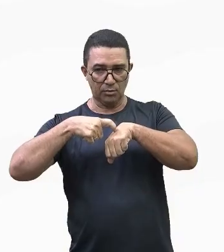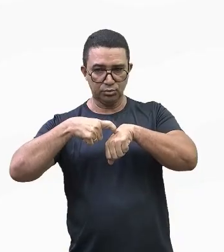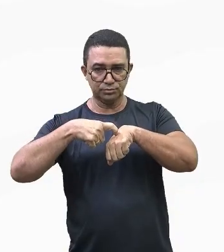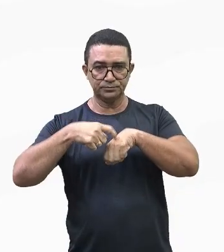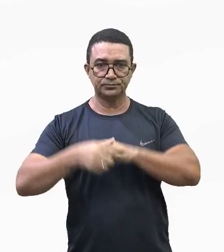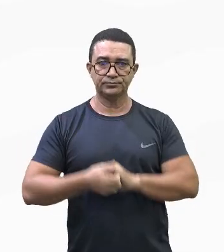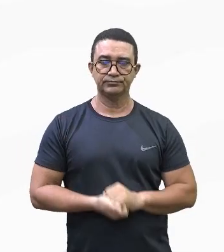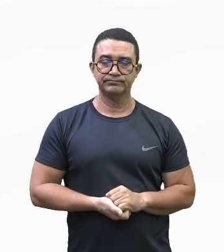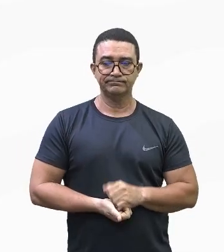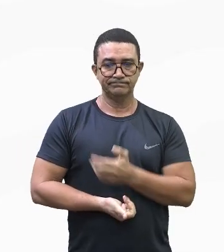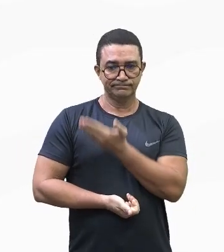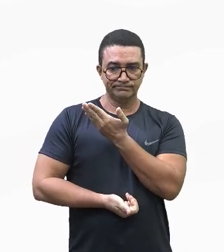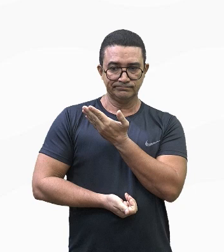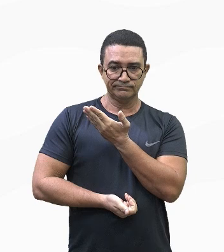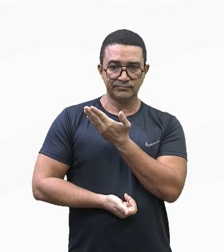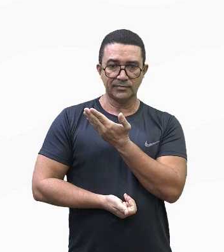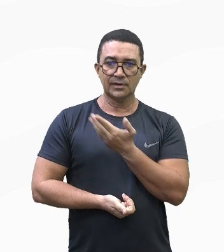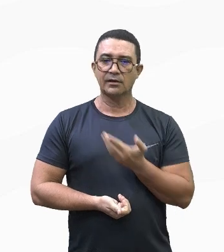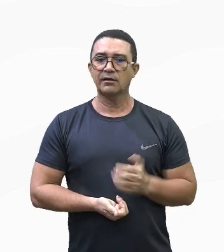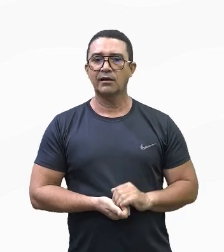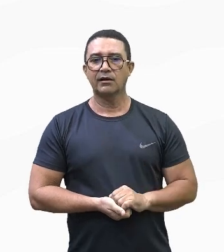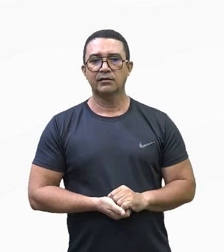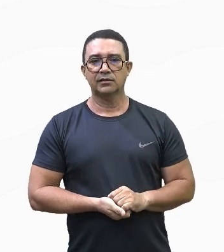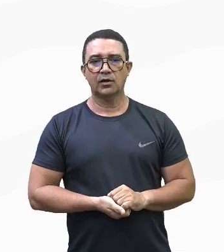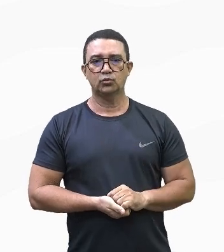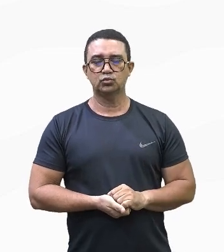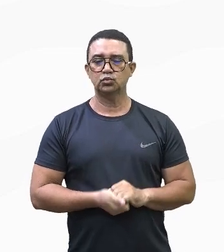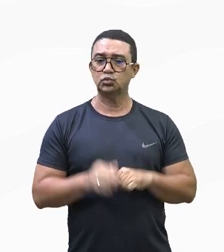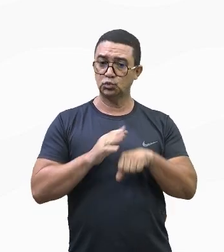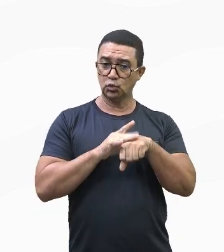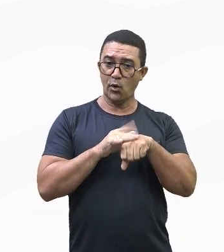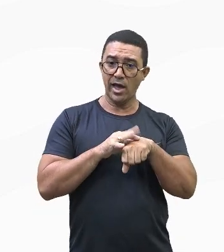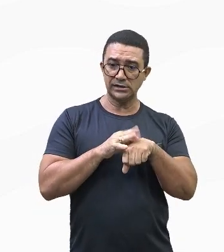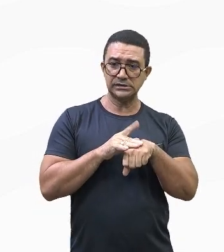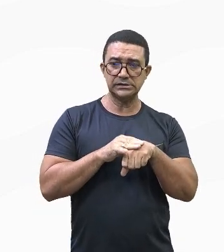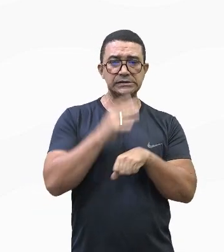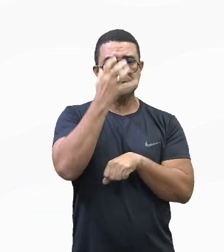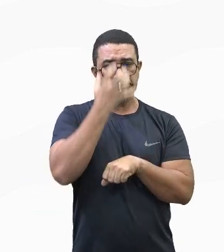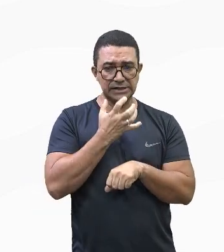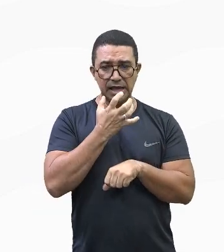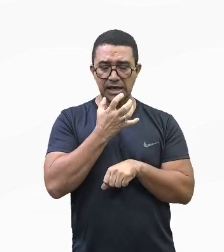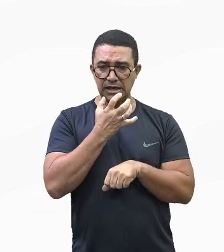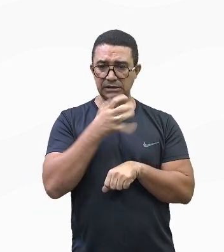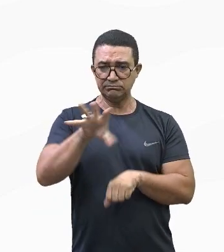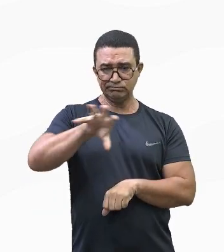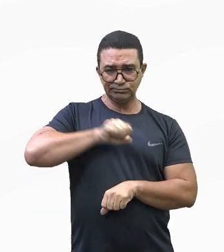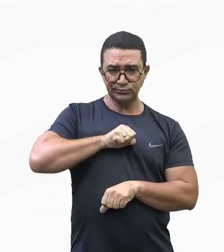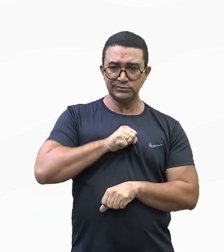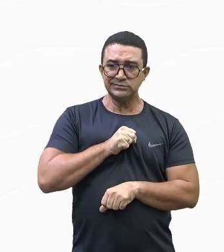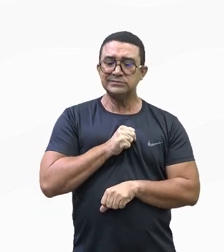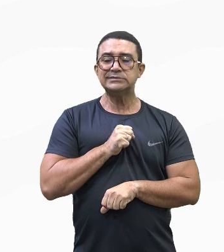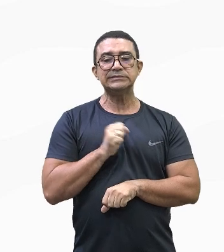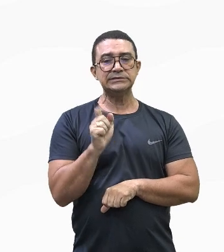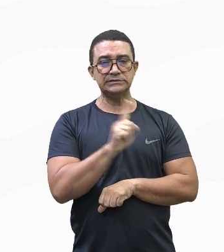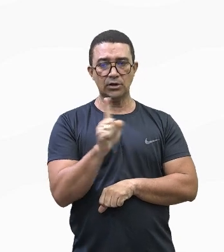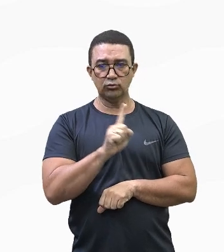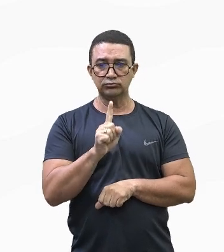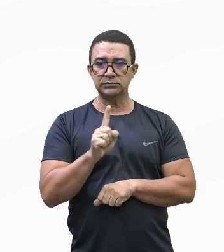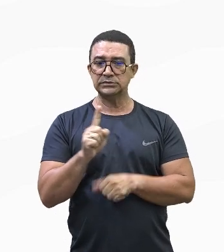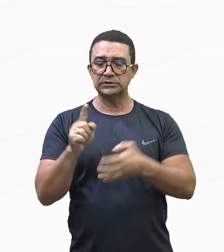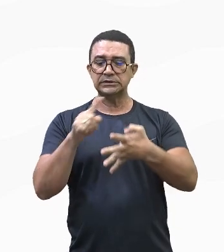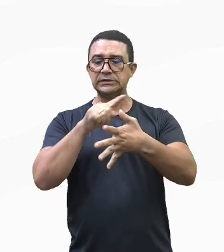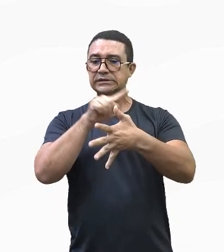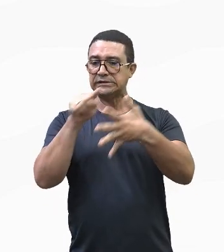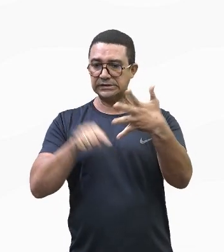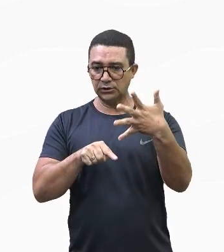doenças aqui, né? A gente trouxe, olha só, doenças crônicas não transmissíveis. Ela inclui, gente, 5 grupos de doenças de